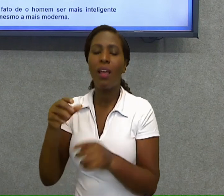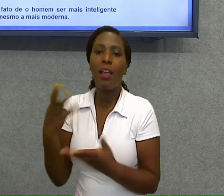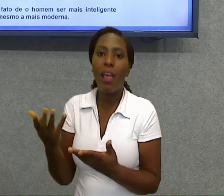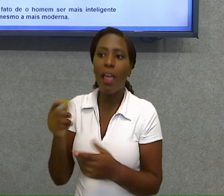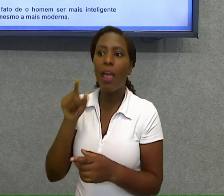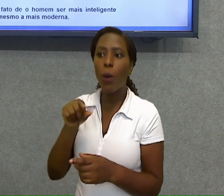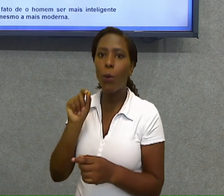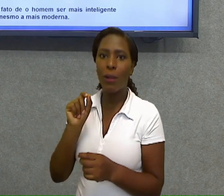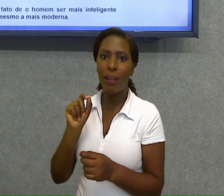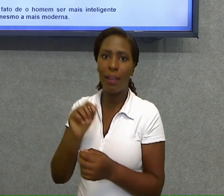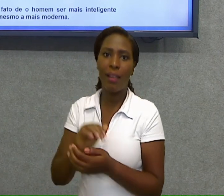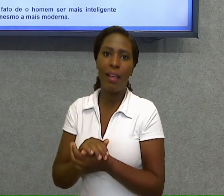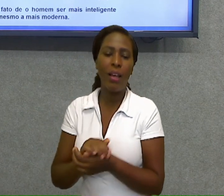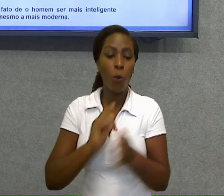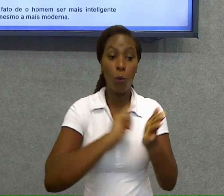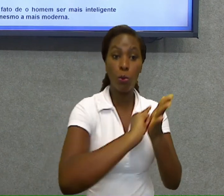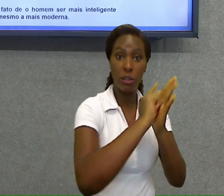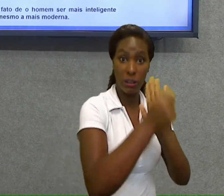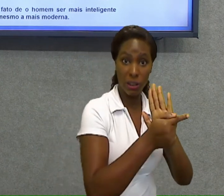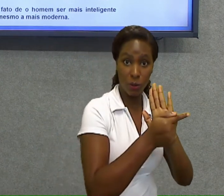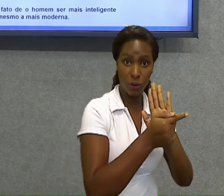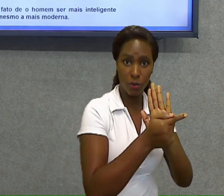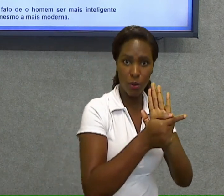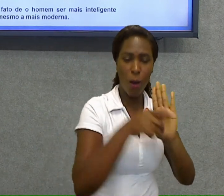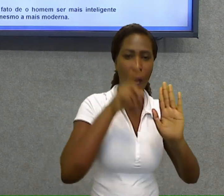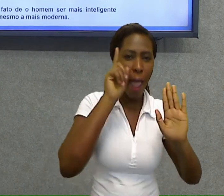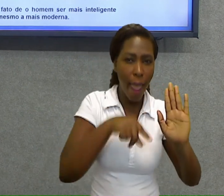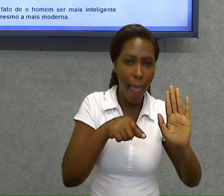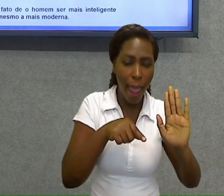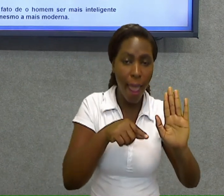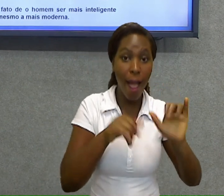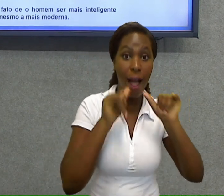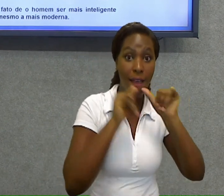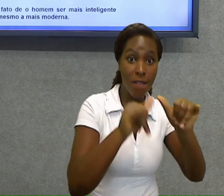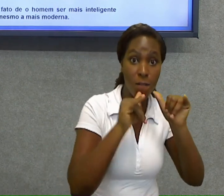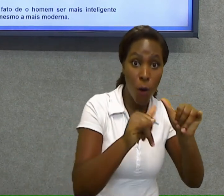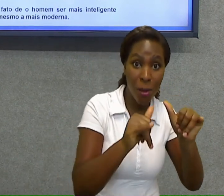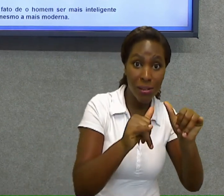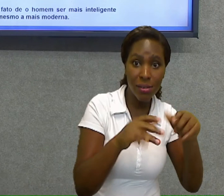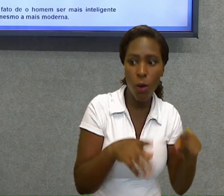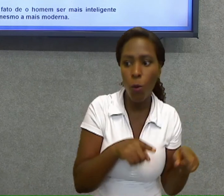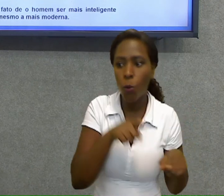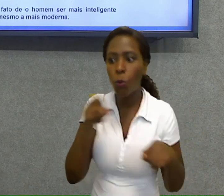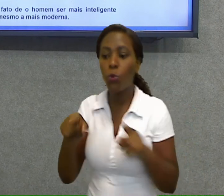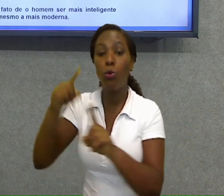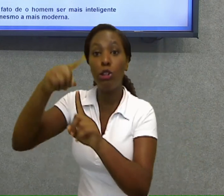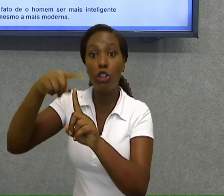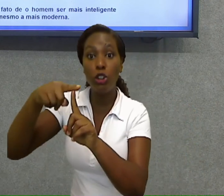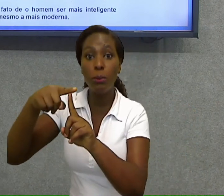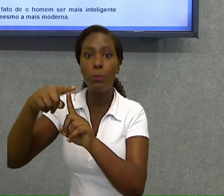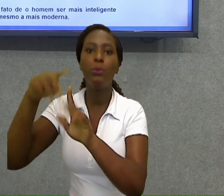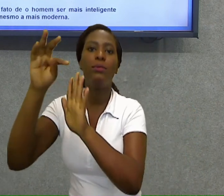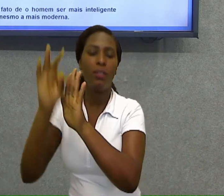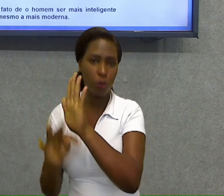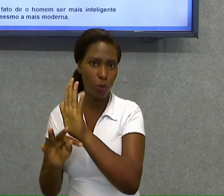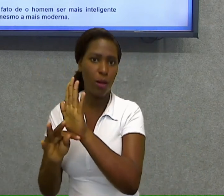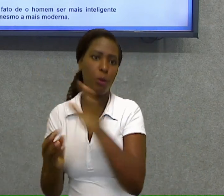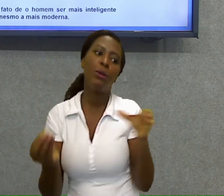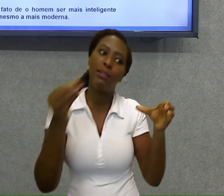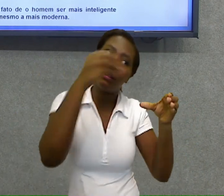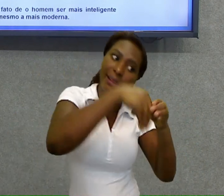surgem dos tipos textuais. Isso mesmo. E aí, nós finalizamos a nossa aula de língua